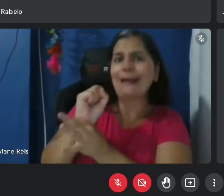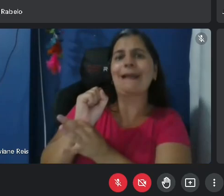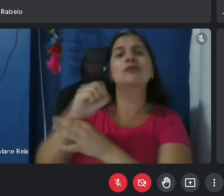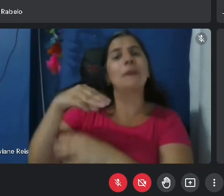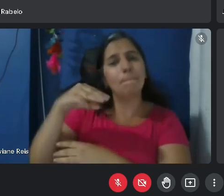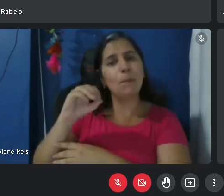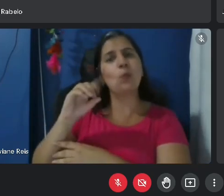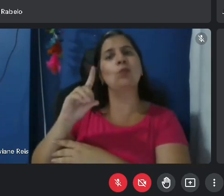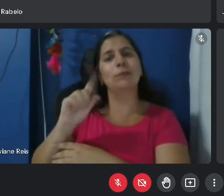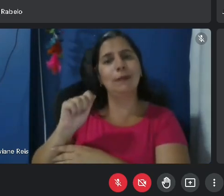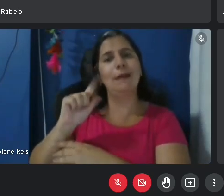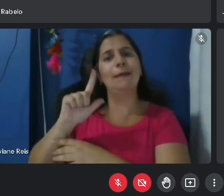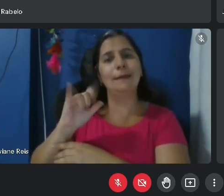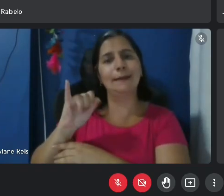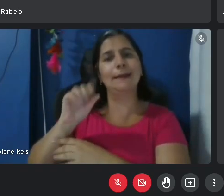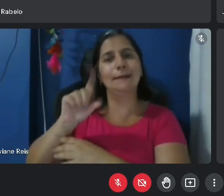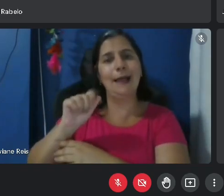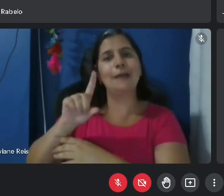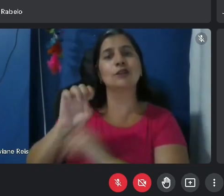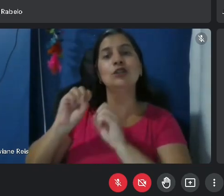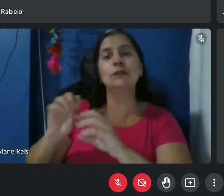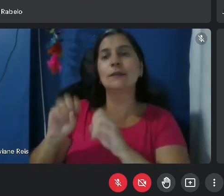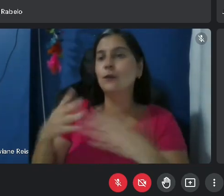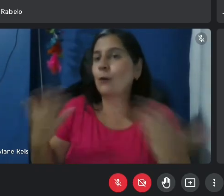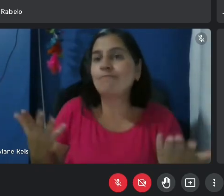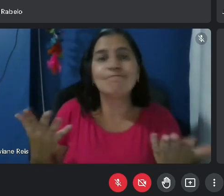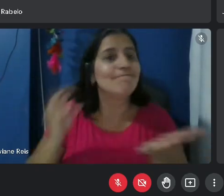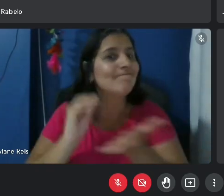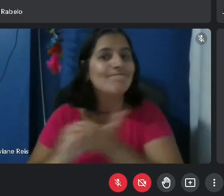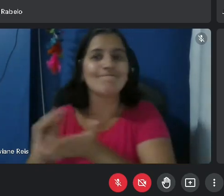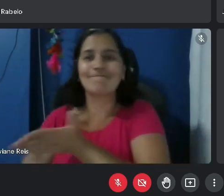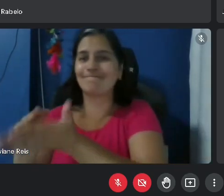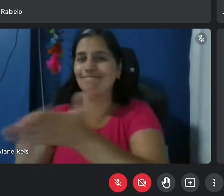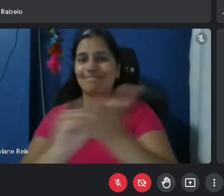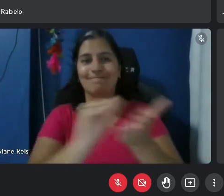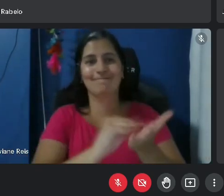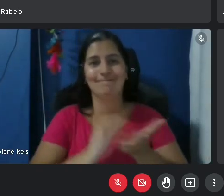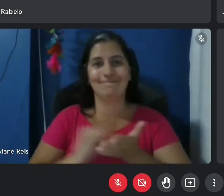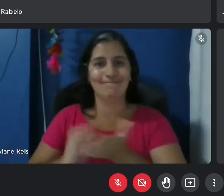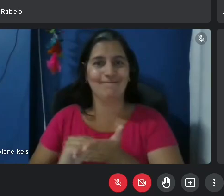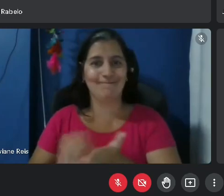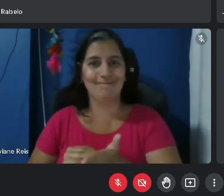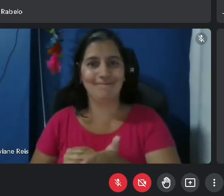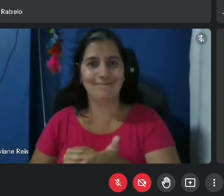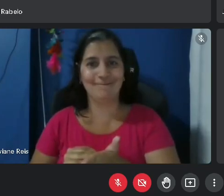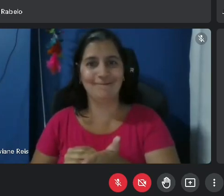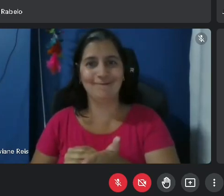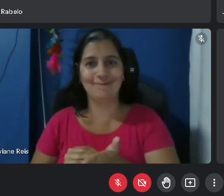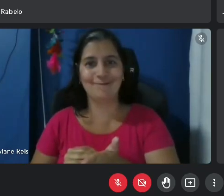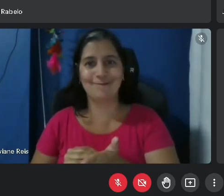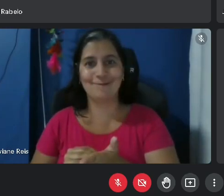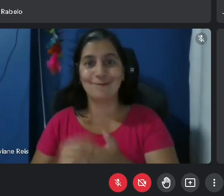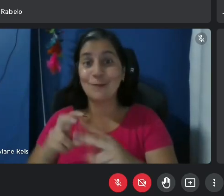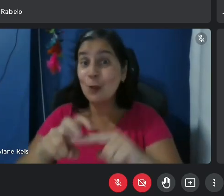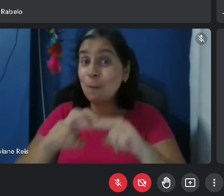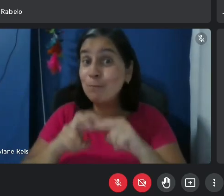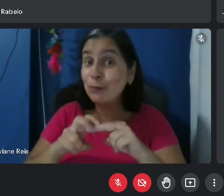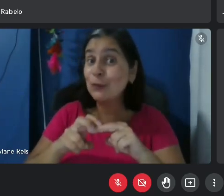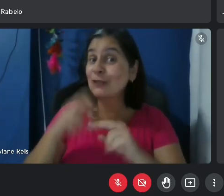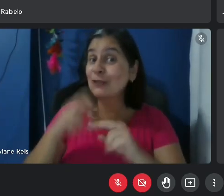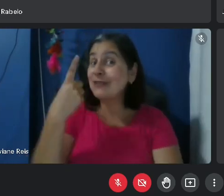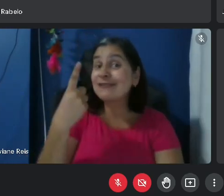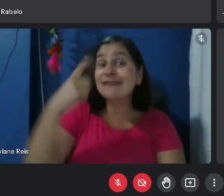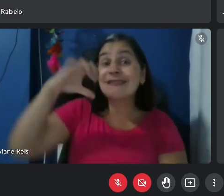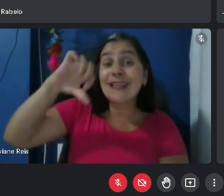Como que essa língua ela será oferecida, qual a modalidade que ela será ensinada. Então, há algumas falhas